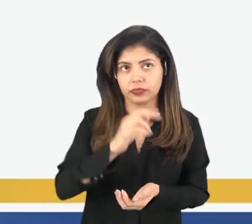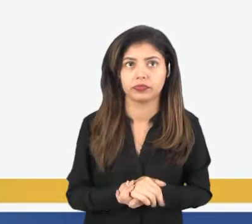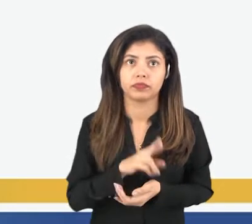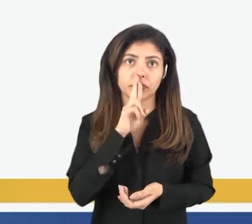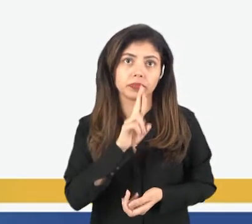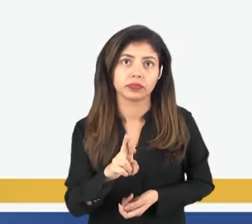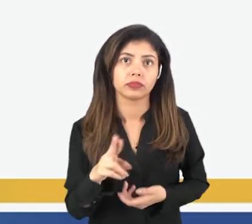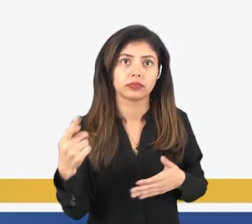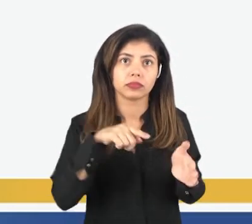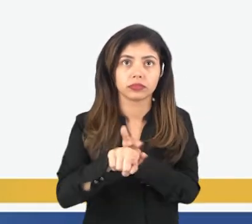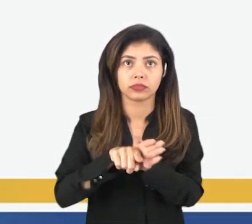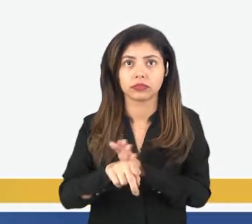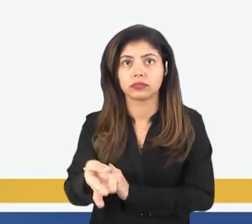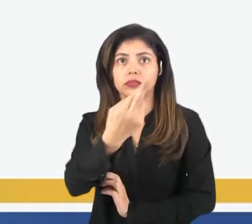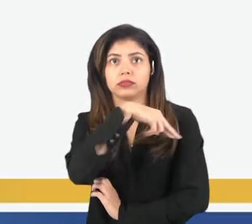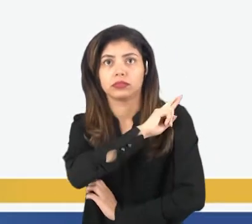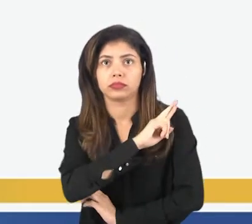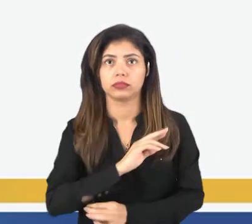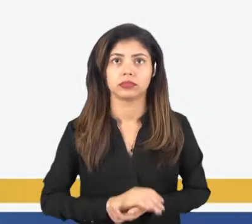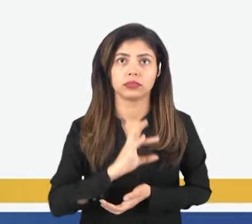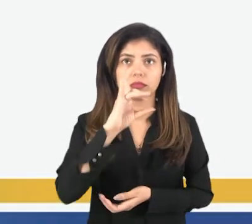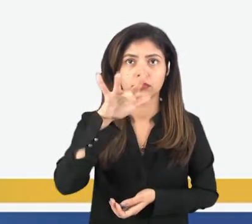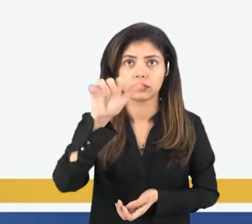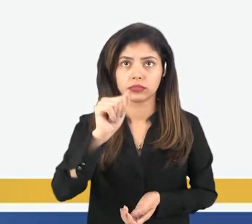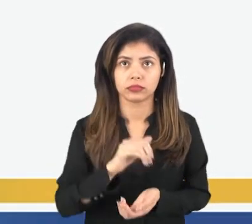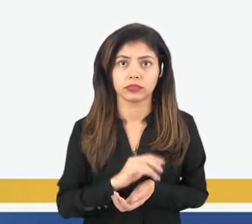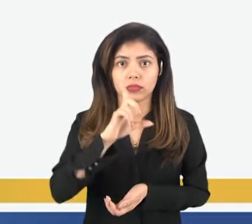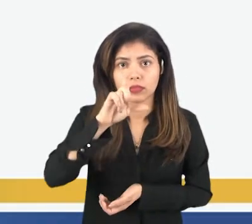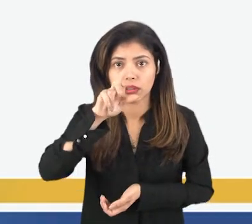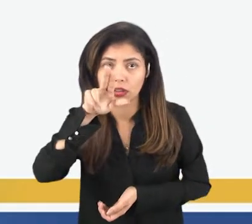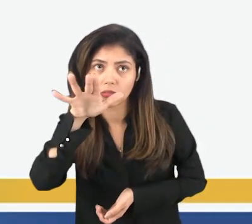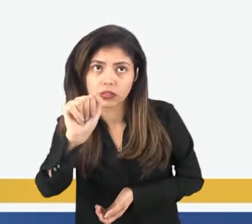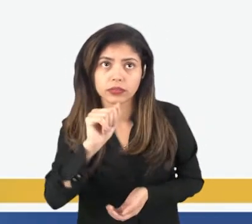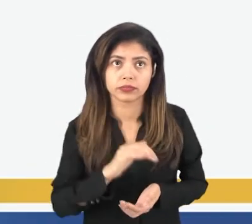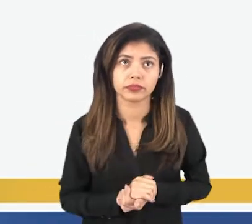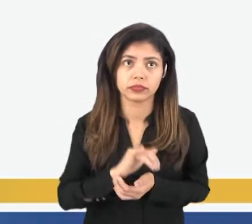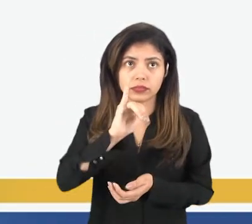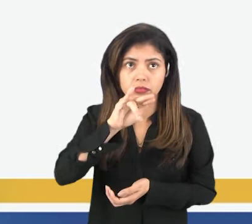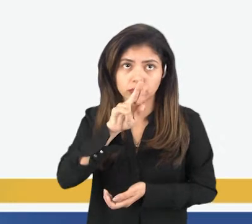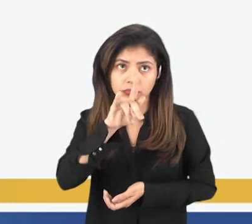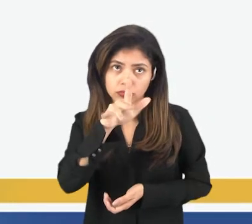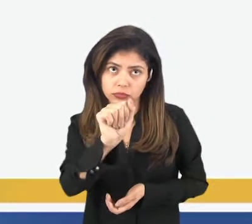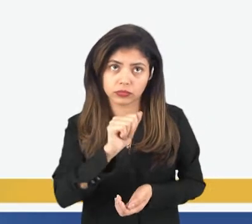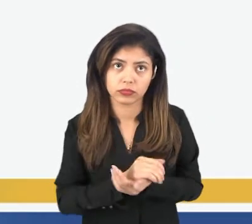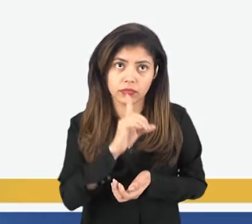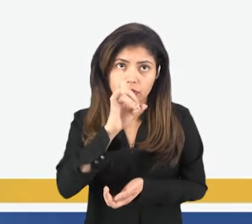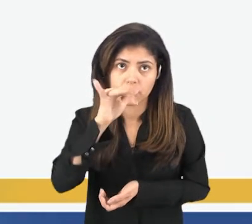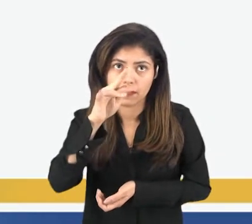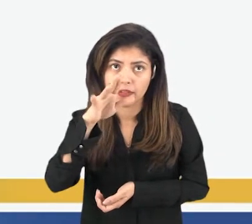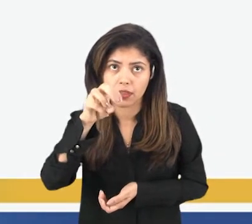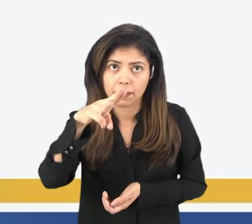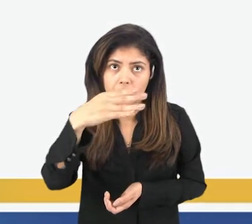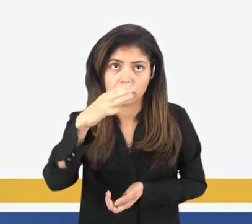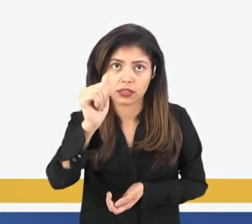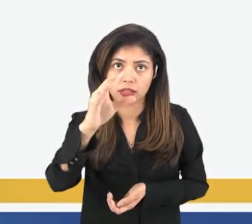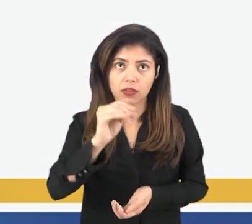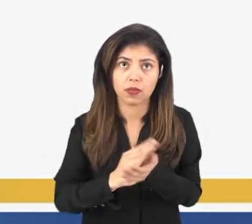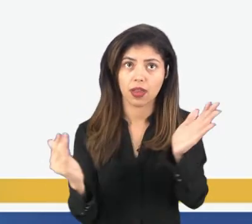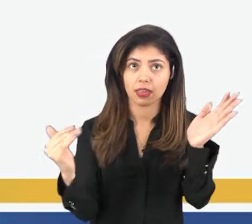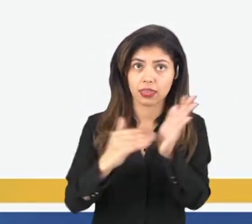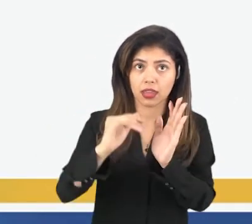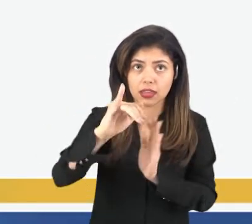o autor a responder por questões de responsabilidade civil, calúnia, injúria, difamação e